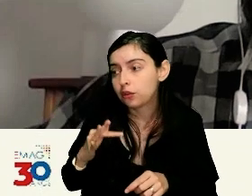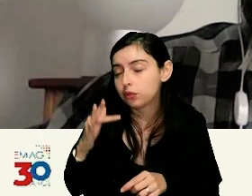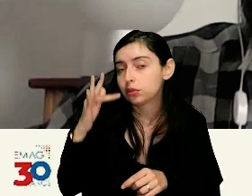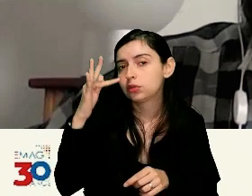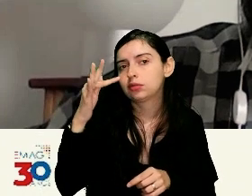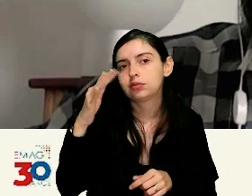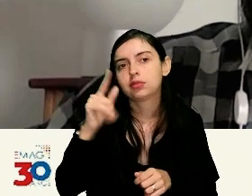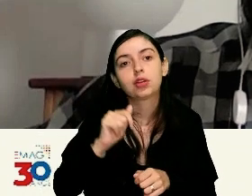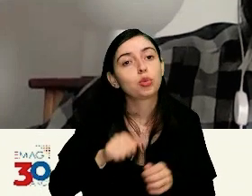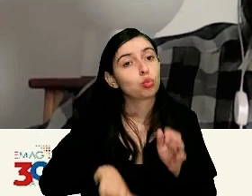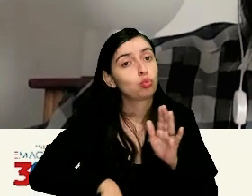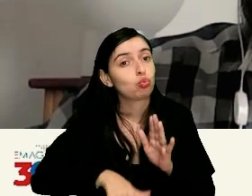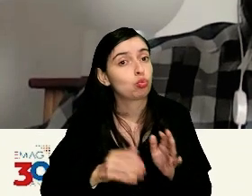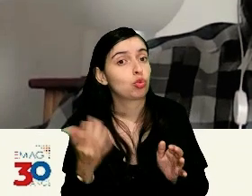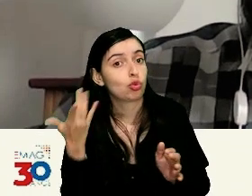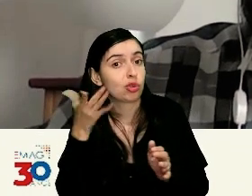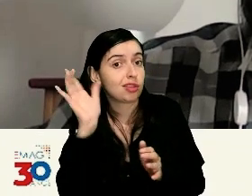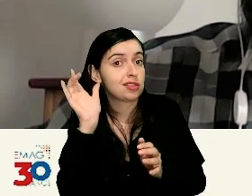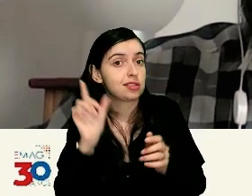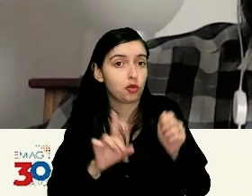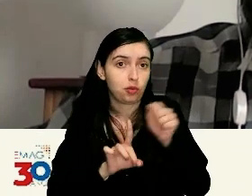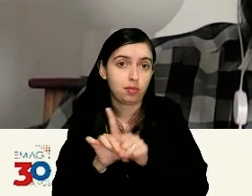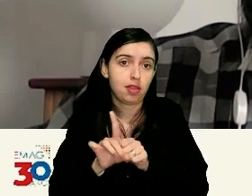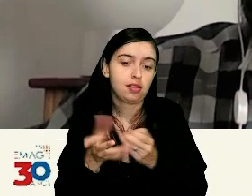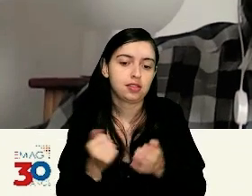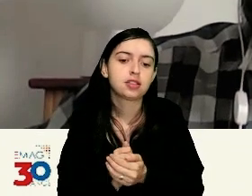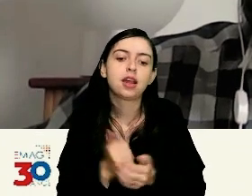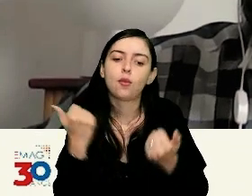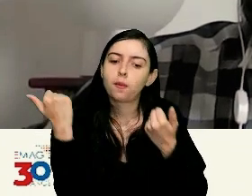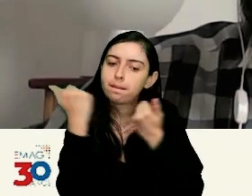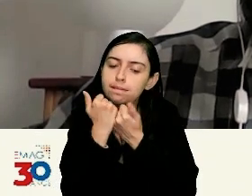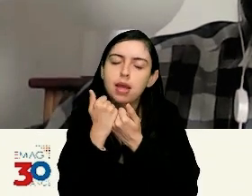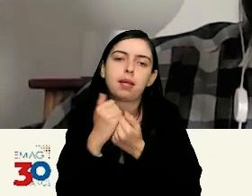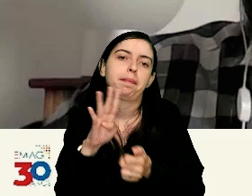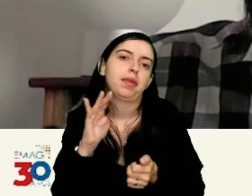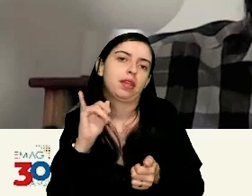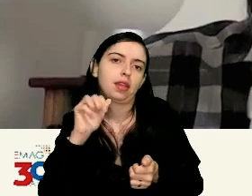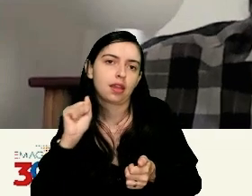Mas, assim, o meu total apoio à Beatriz, enfim, é isso.